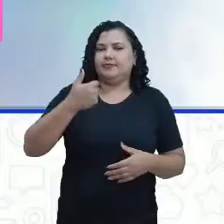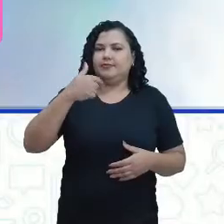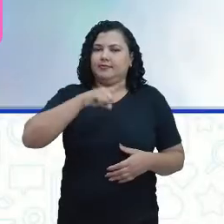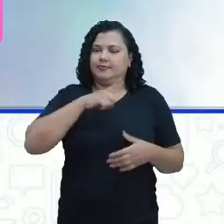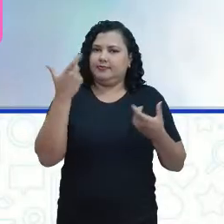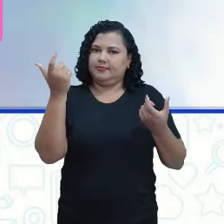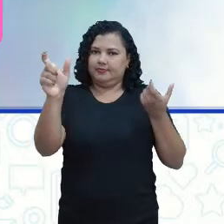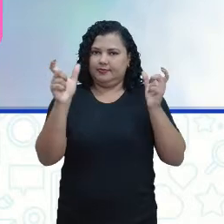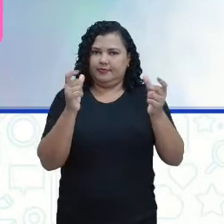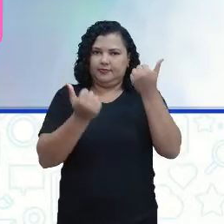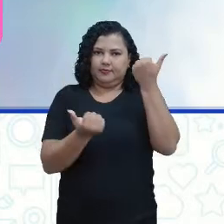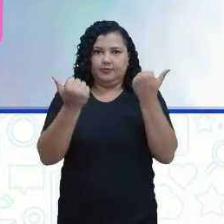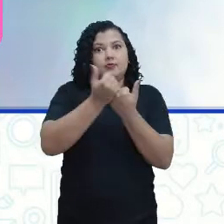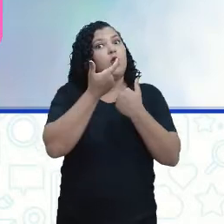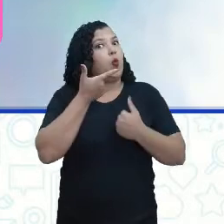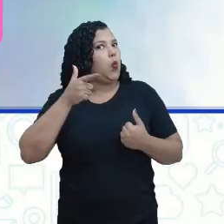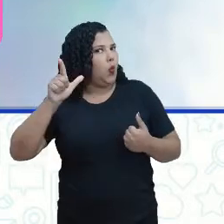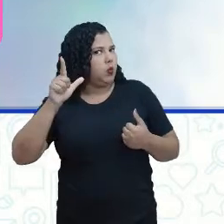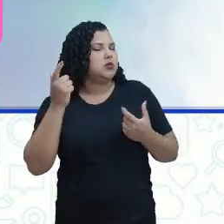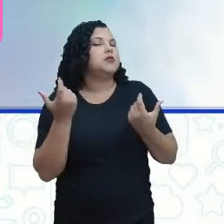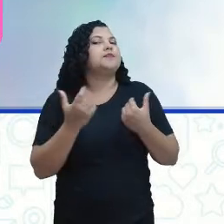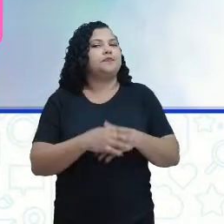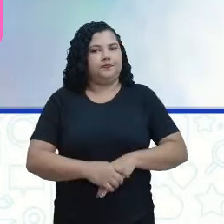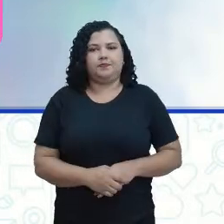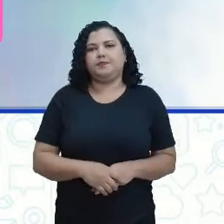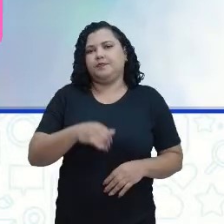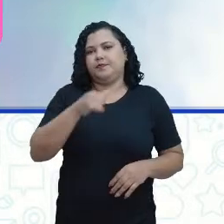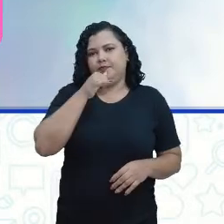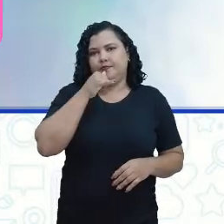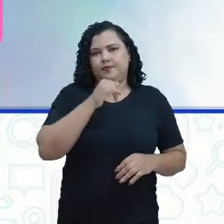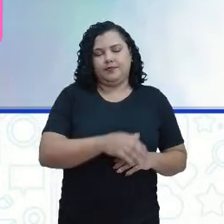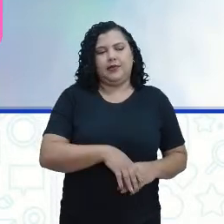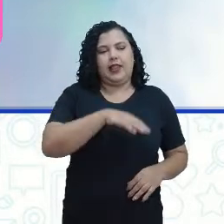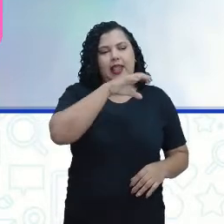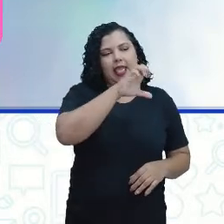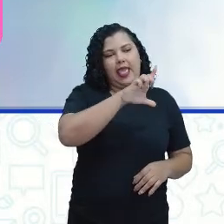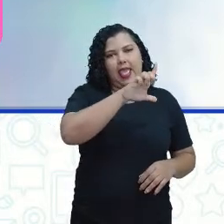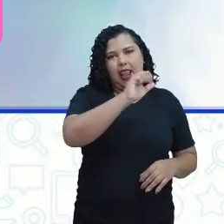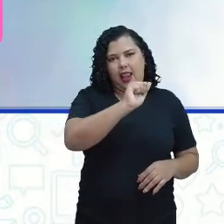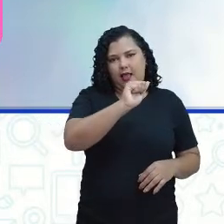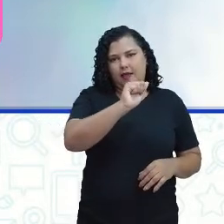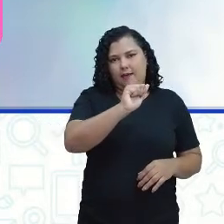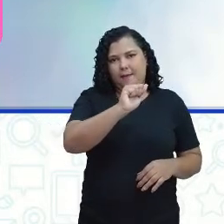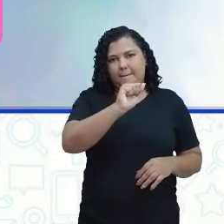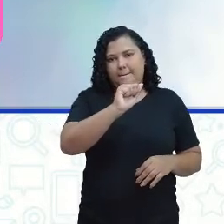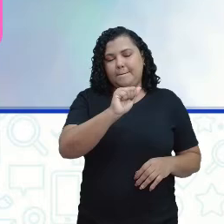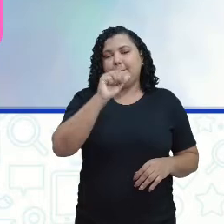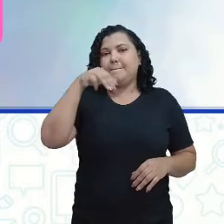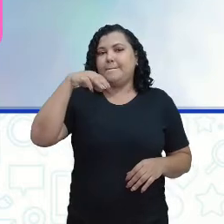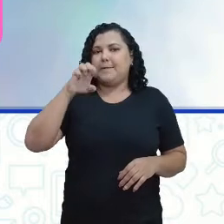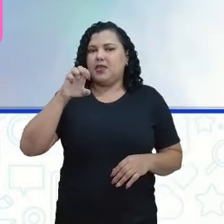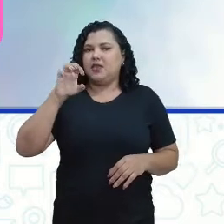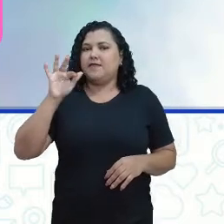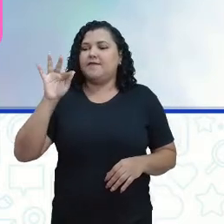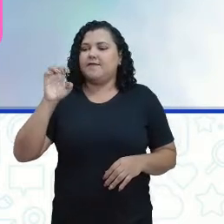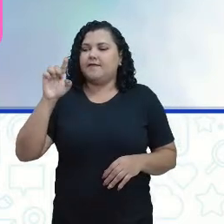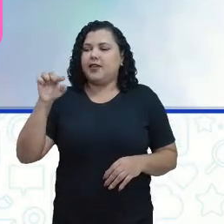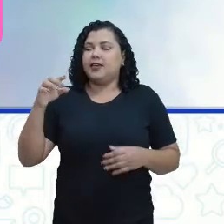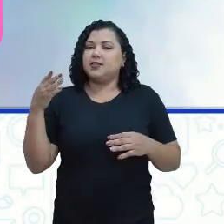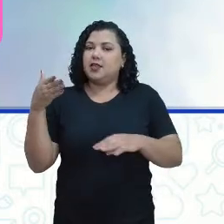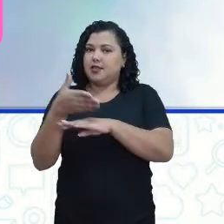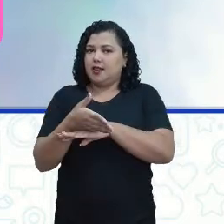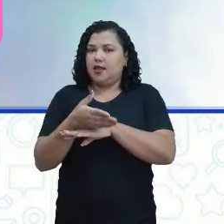que substituem outras palavras. Então a gente tem ela me fez entrar, ou que acompanham um